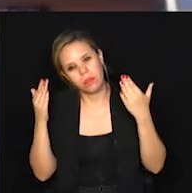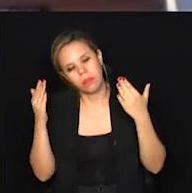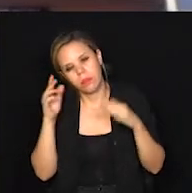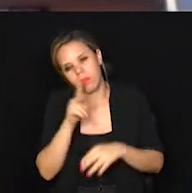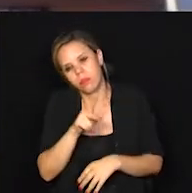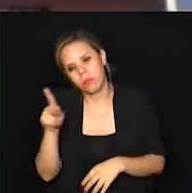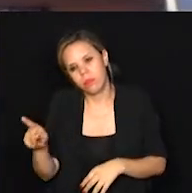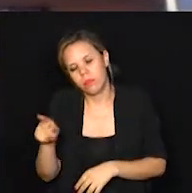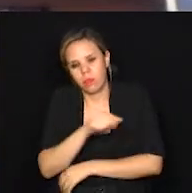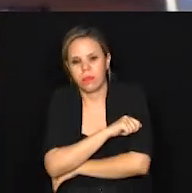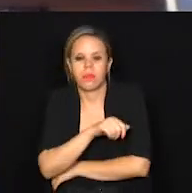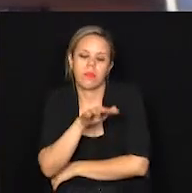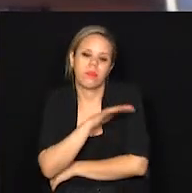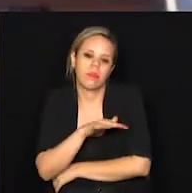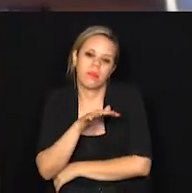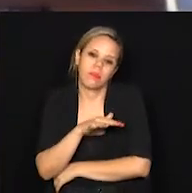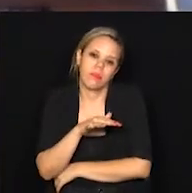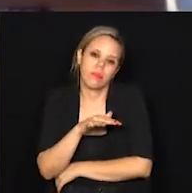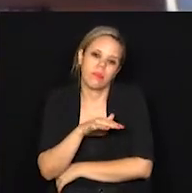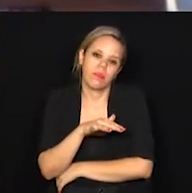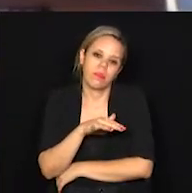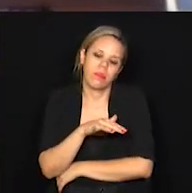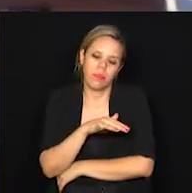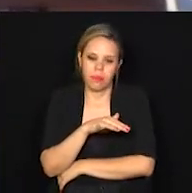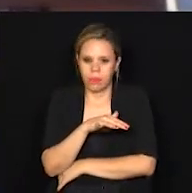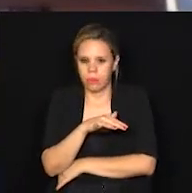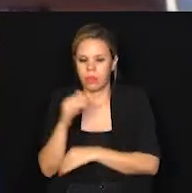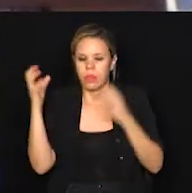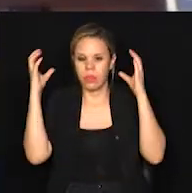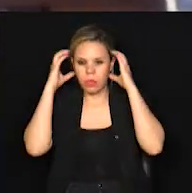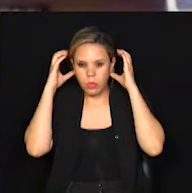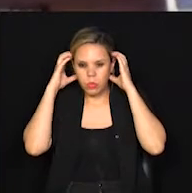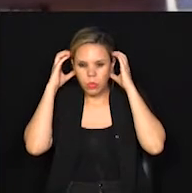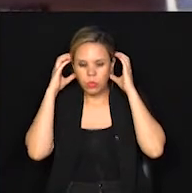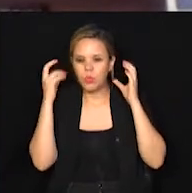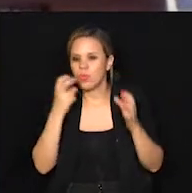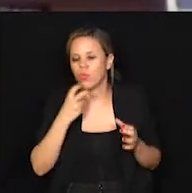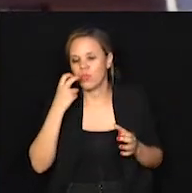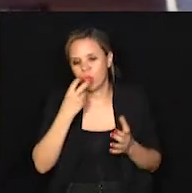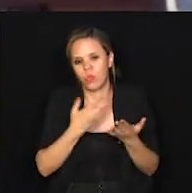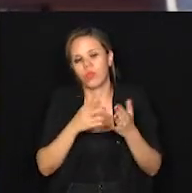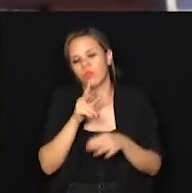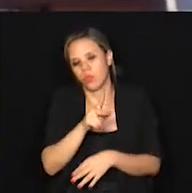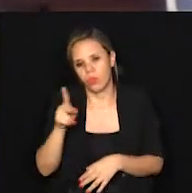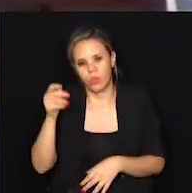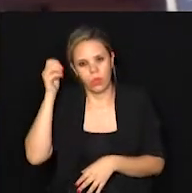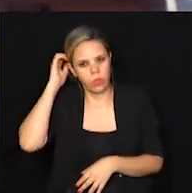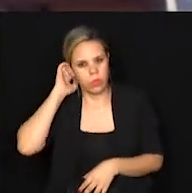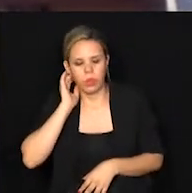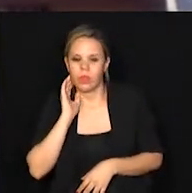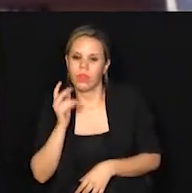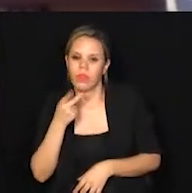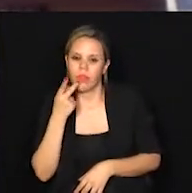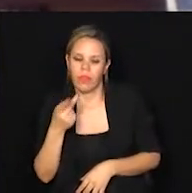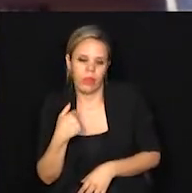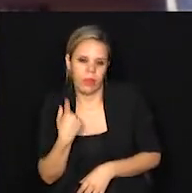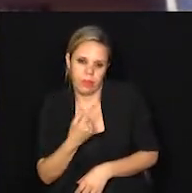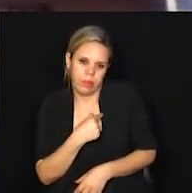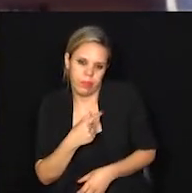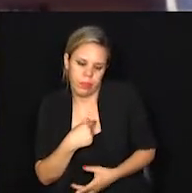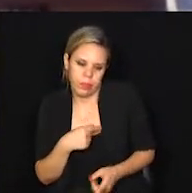professores como dos alunos, a questão fonoaudiológica dos professores, né, falam da gente estar...